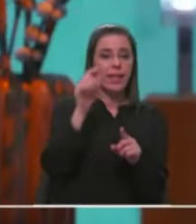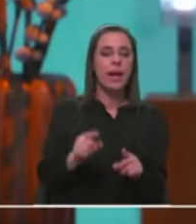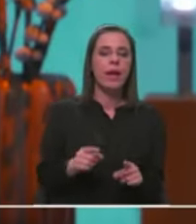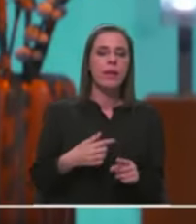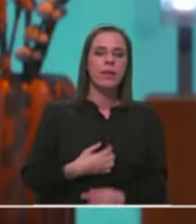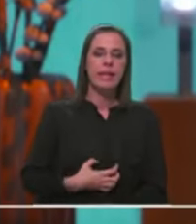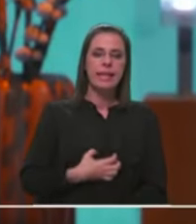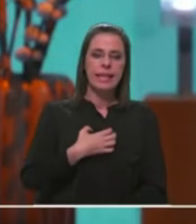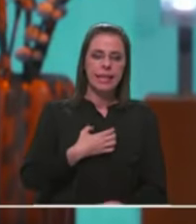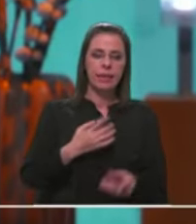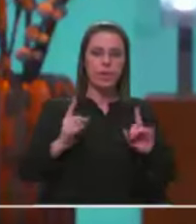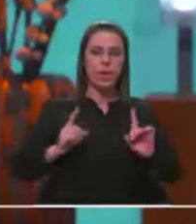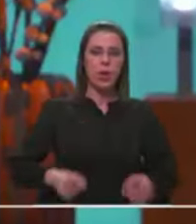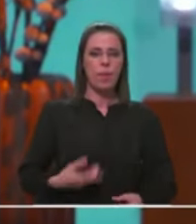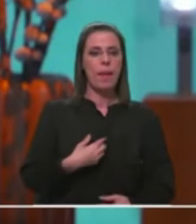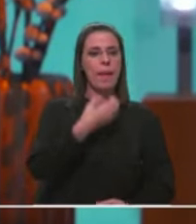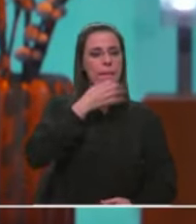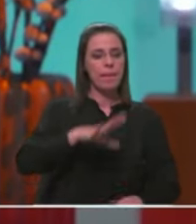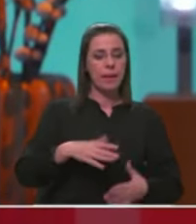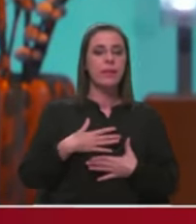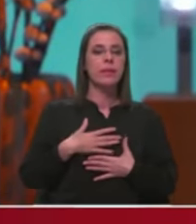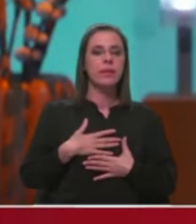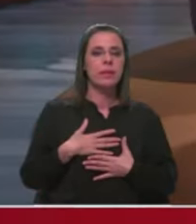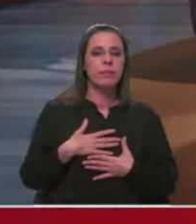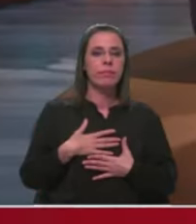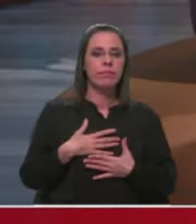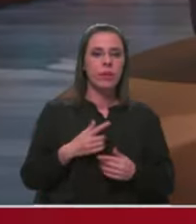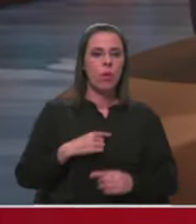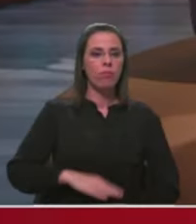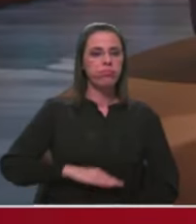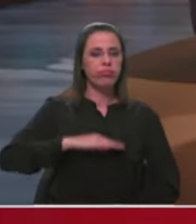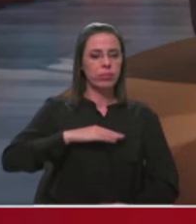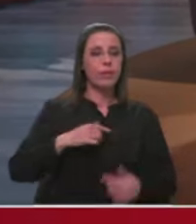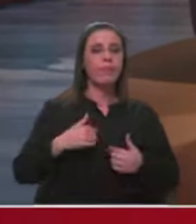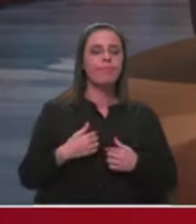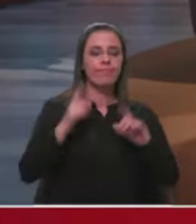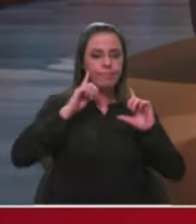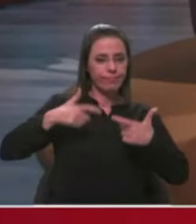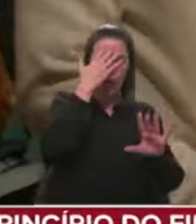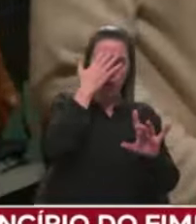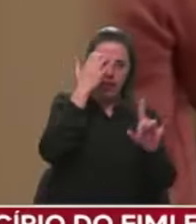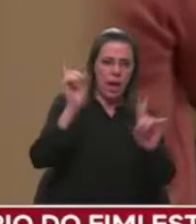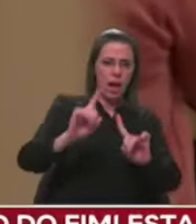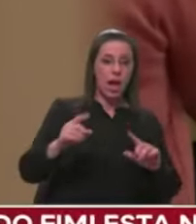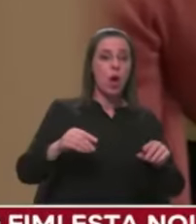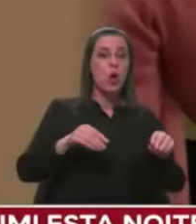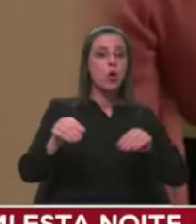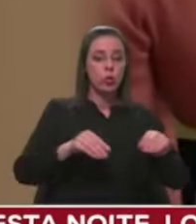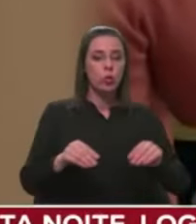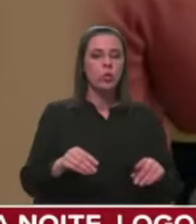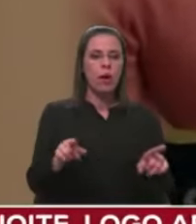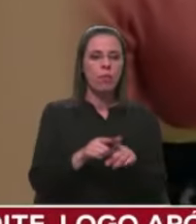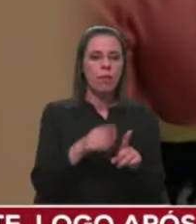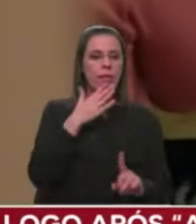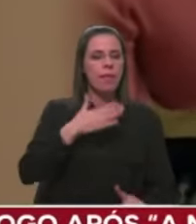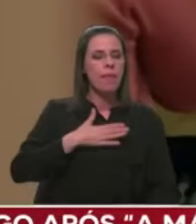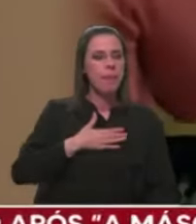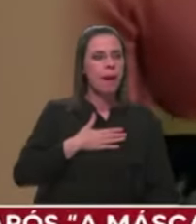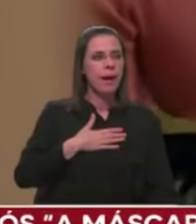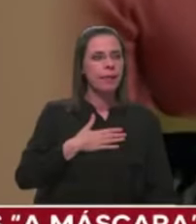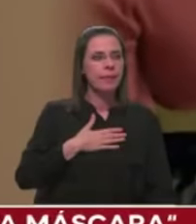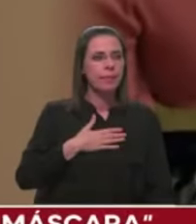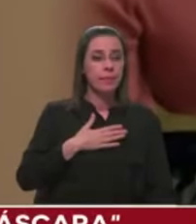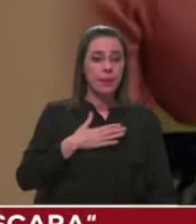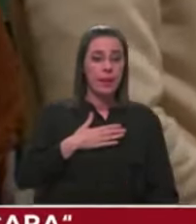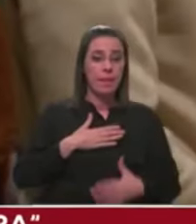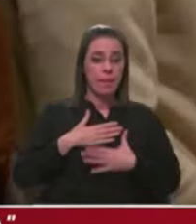eu sentia que estava a começar a perder as estribeiras. Ah. O jogo estava-se a tornar...